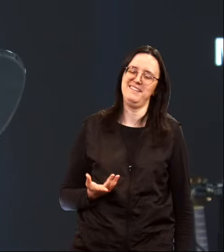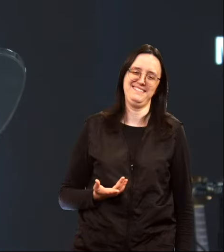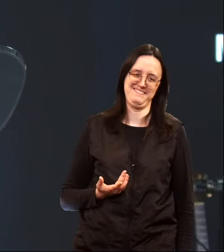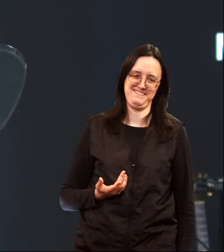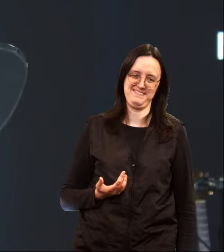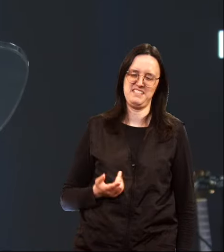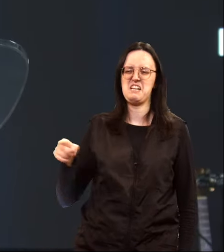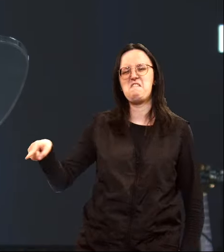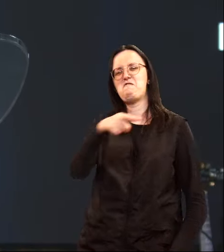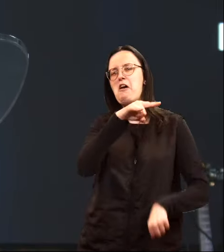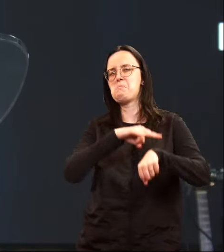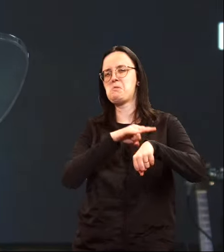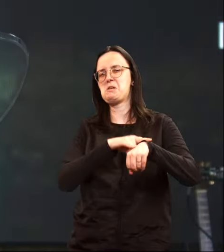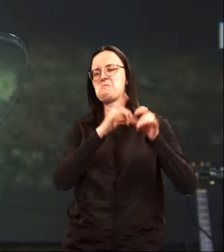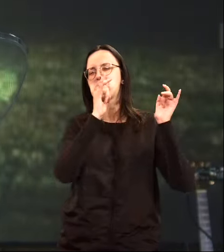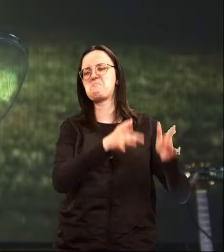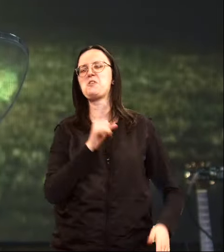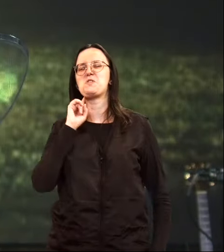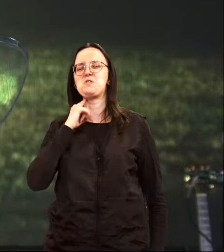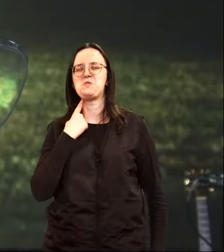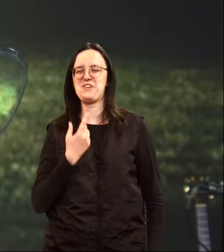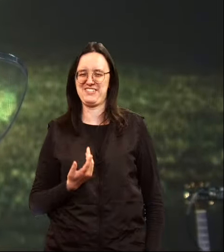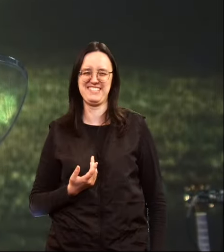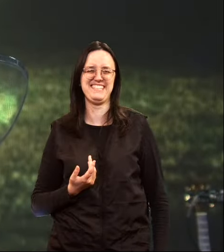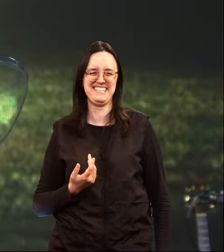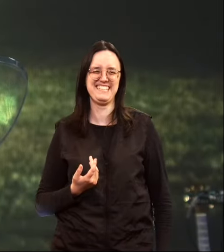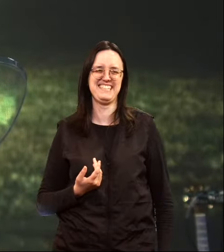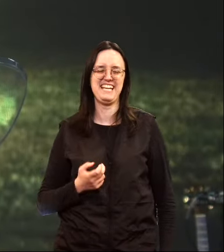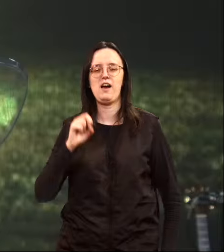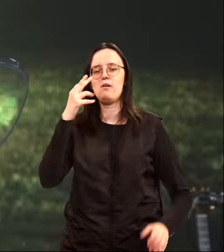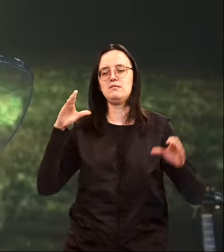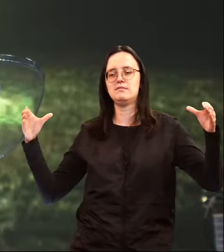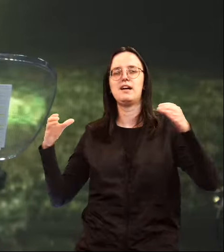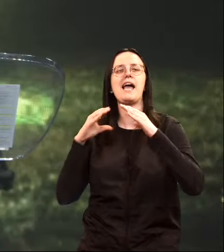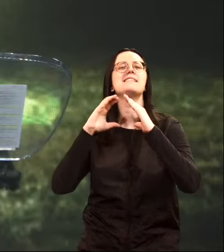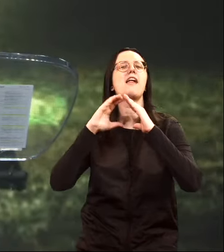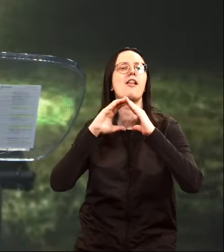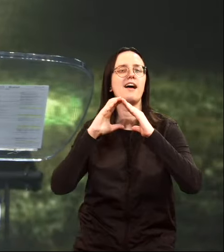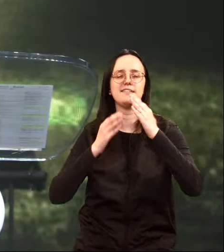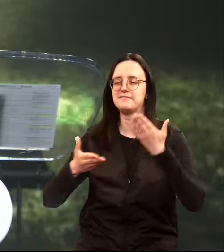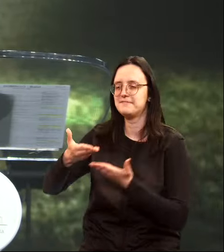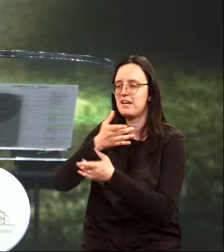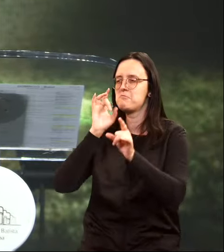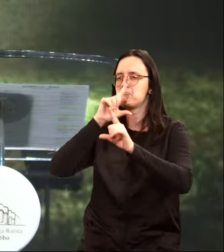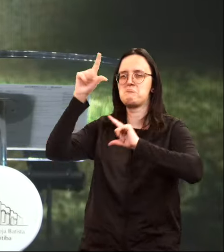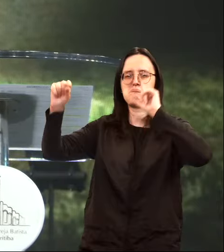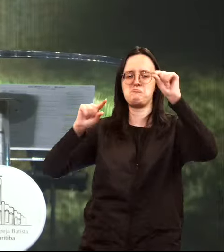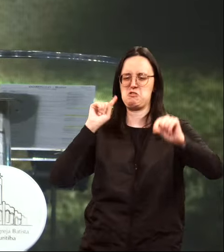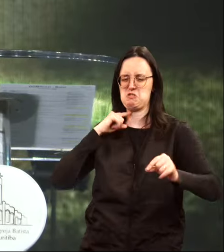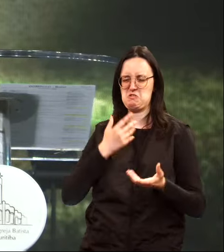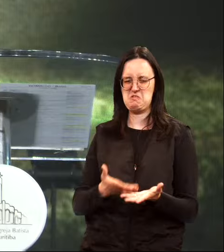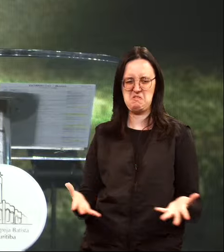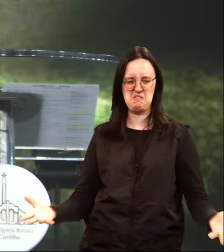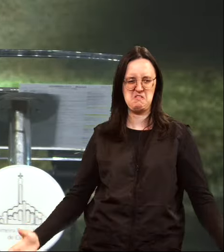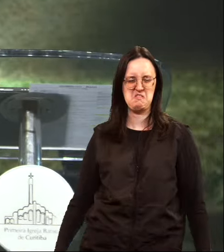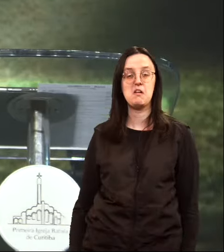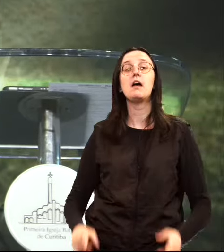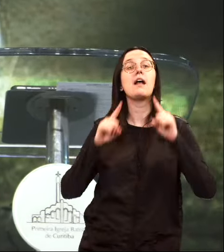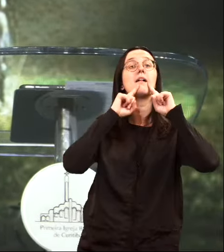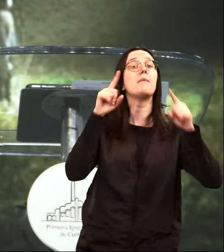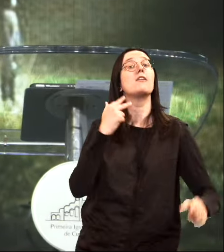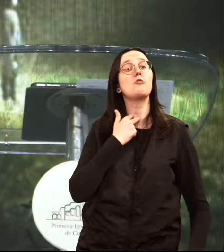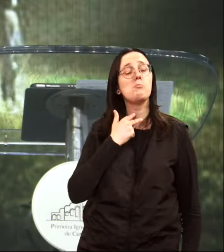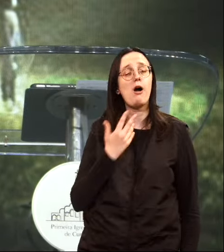Ele foi no banheiro e deixou tudo sujo. Ou então faz a célula e aí reclama que o cara saiu, demorou. Não é para